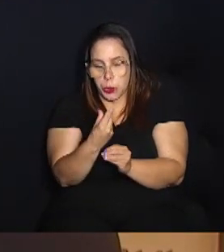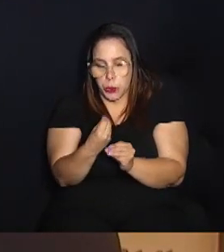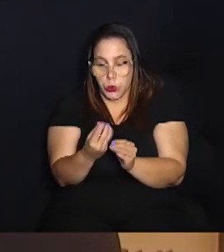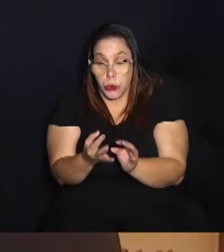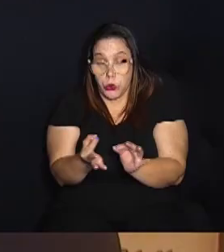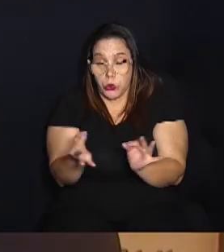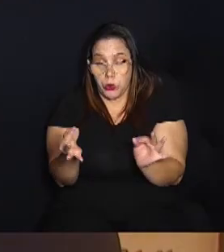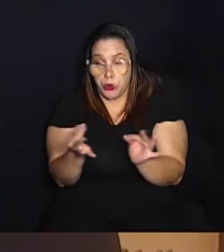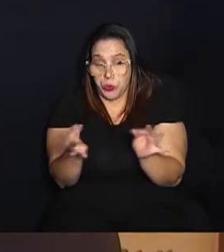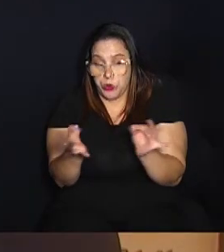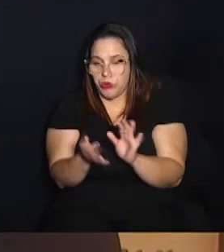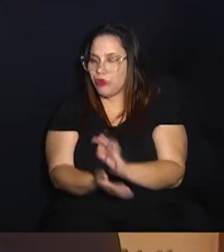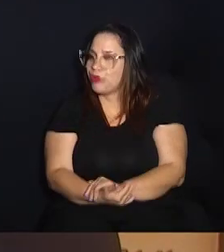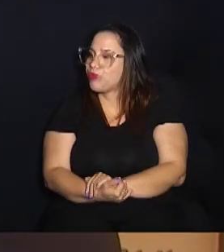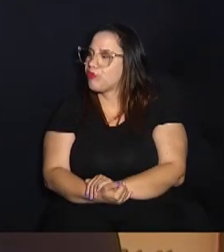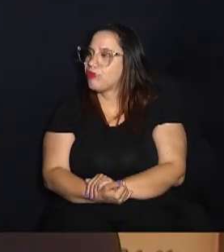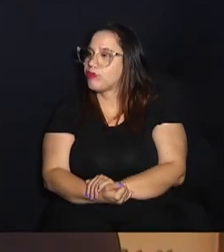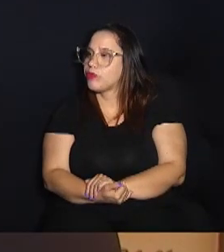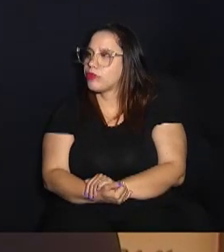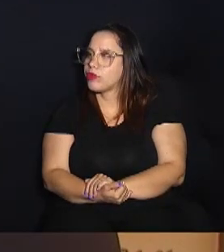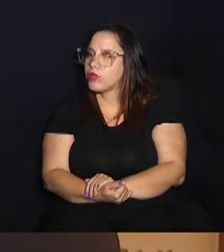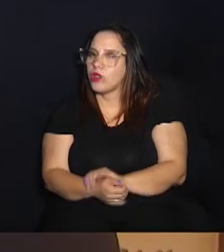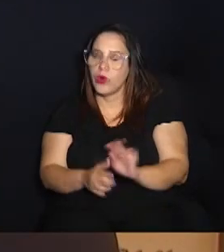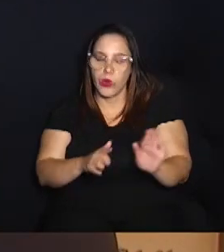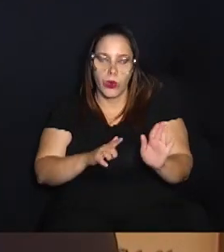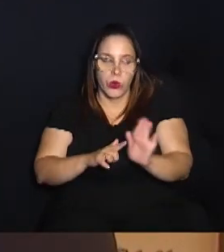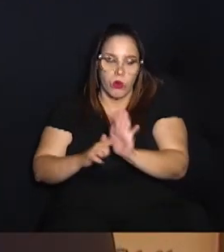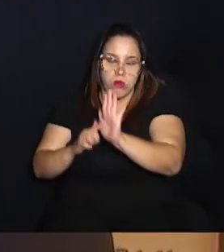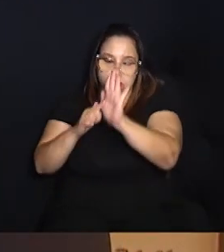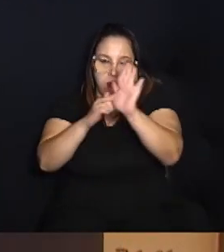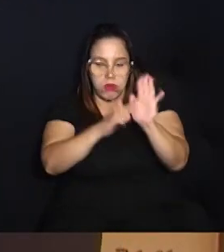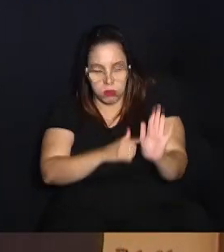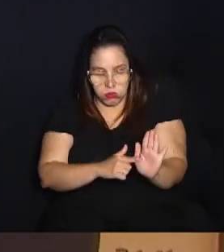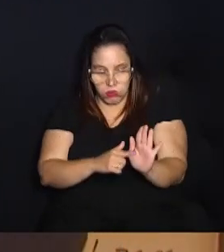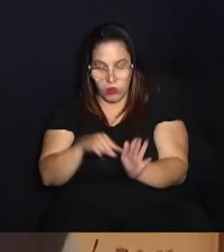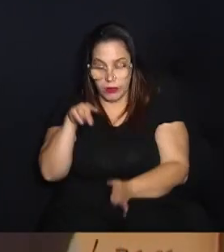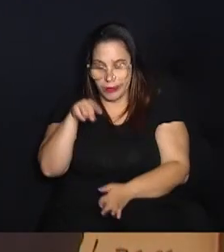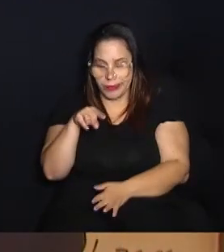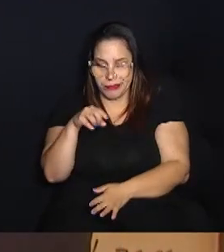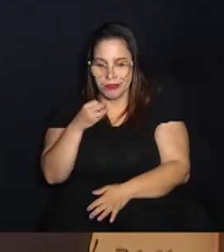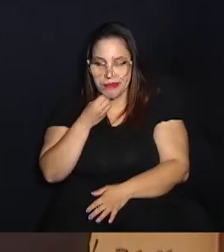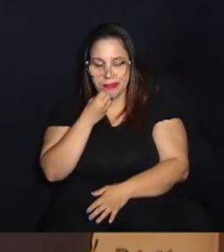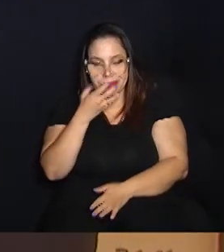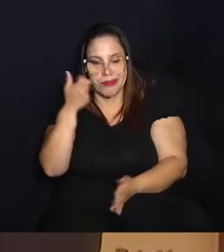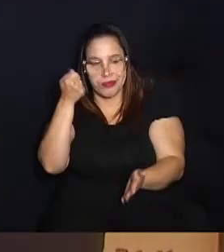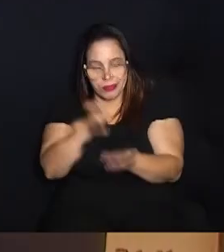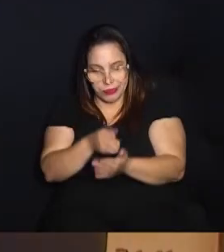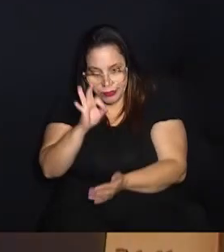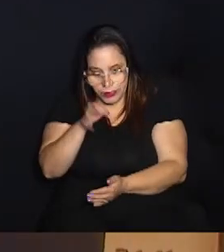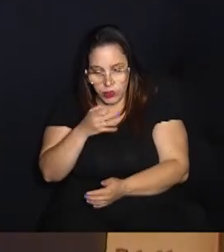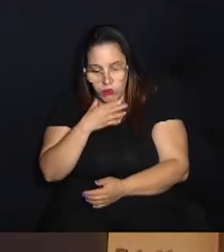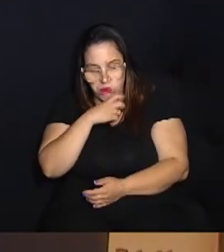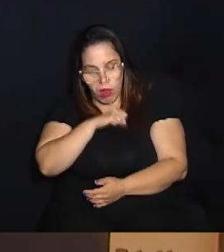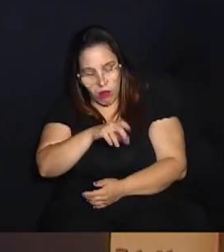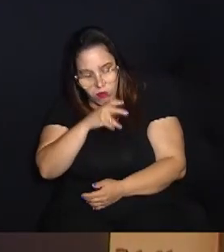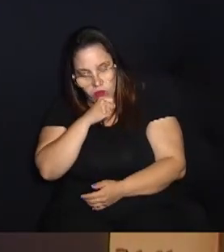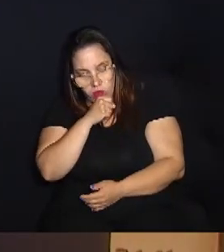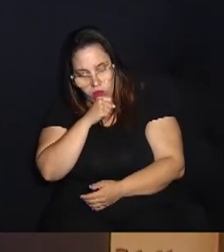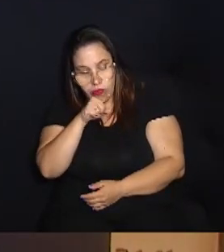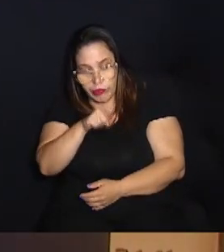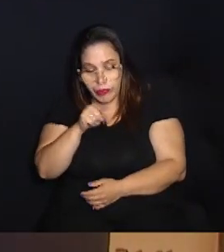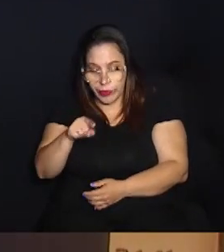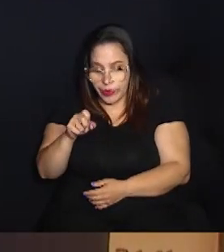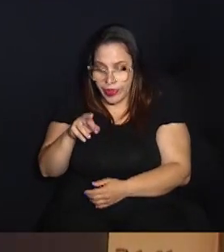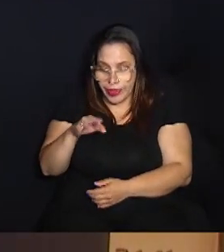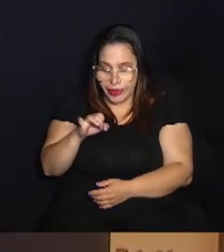campo das imagens, e isso é muito bem apropriado pelo Paulo Freire, por Elza